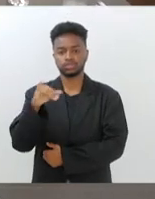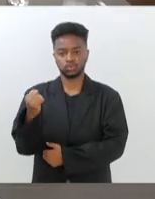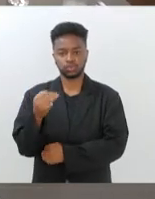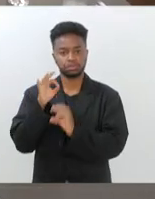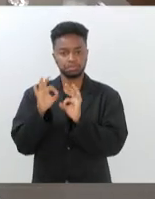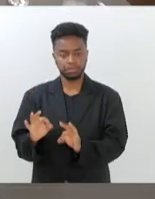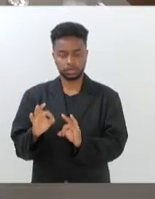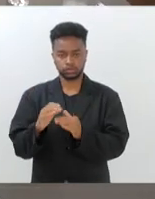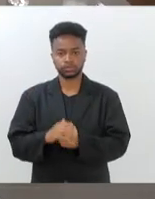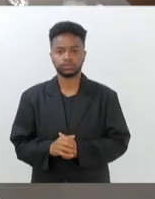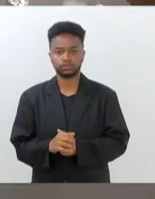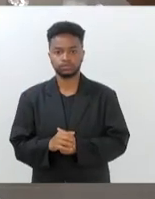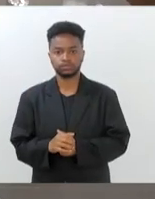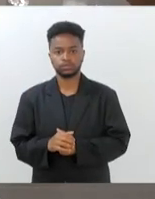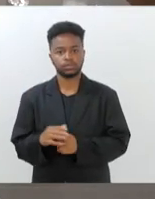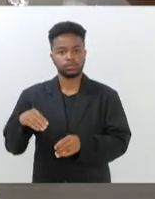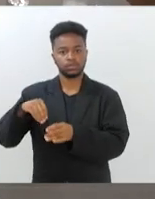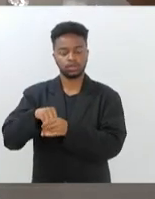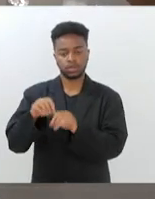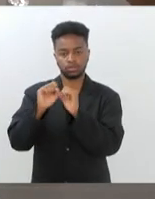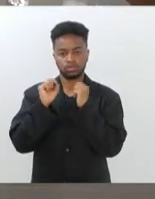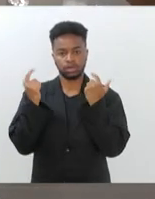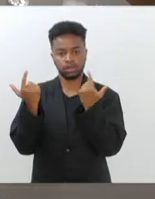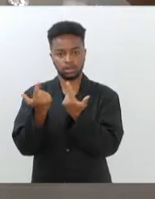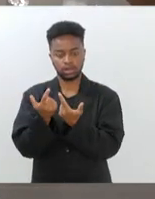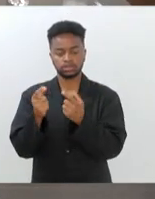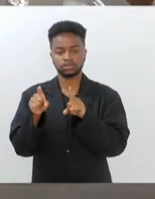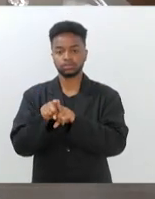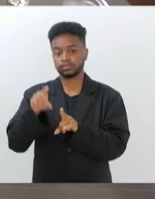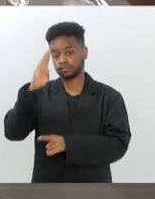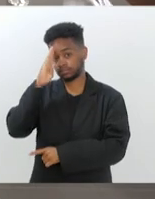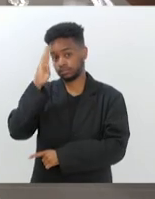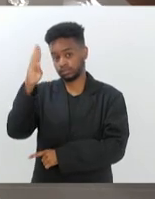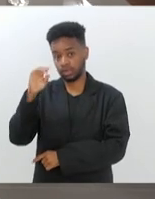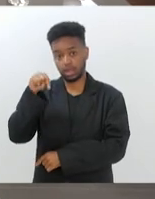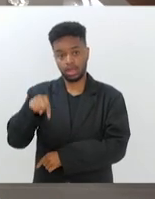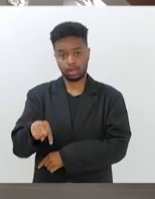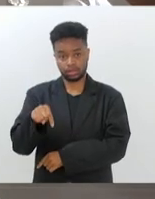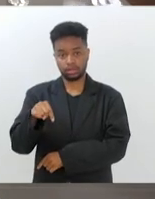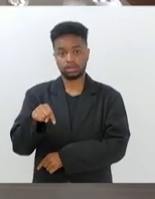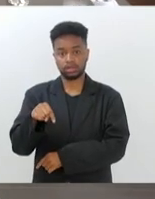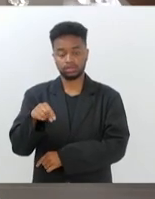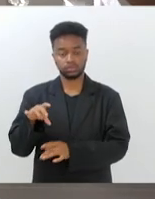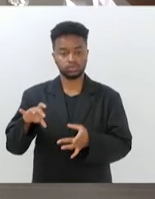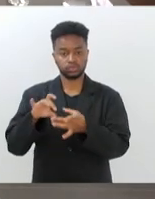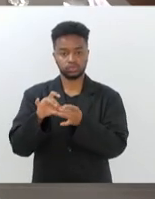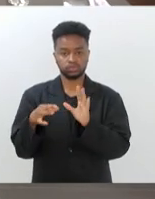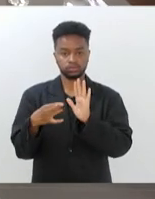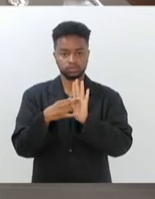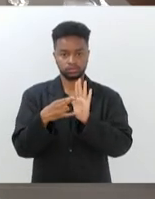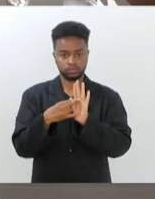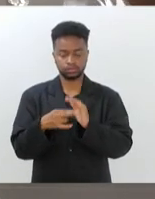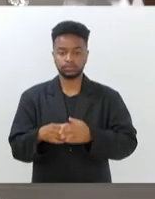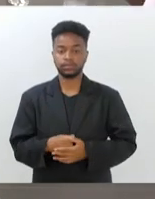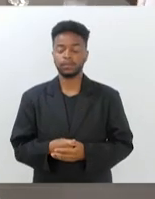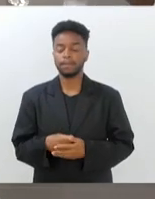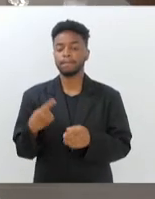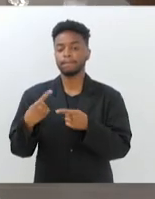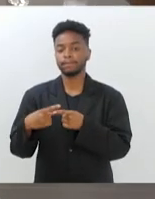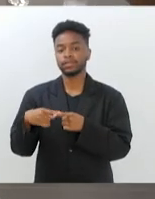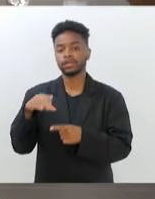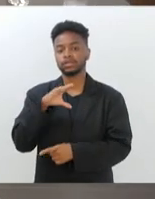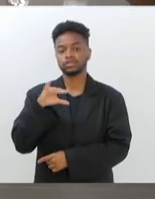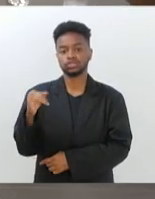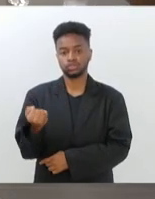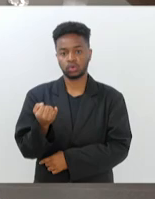tem em toda a casa Legislativa sobretudo tudo amparado aqui no nosso Regimento a ccj que